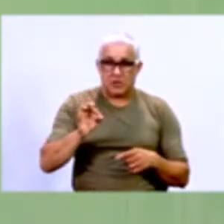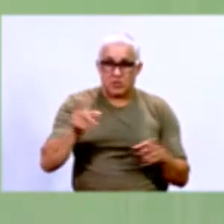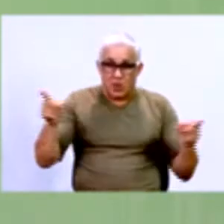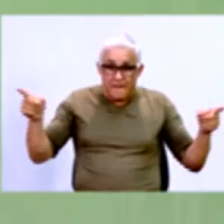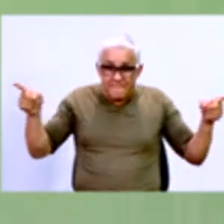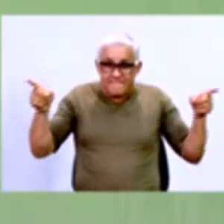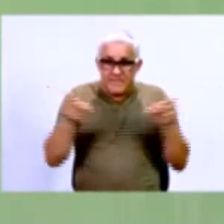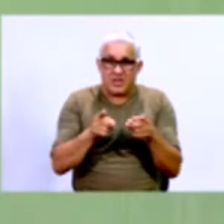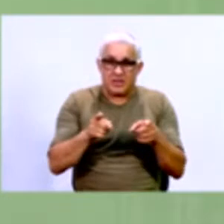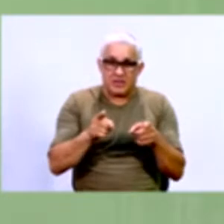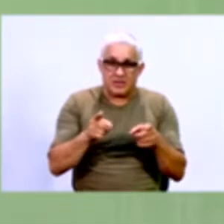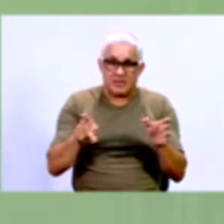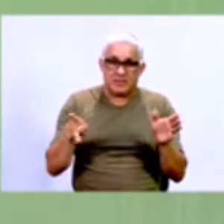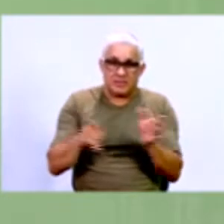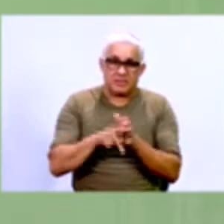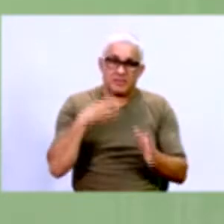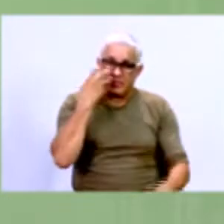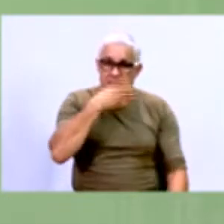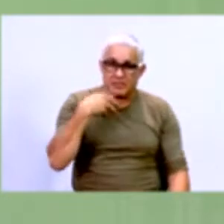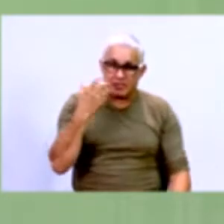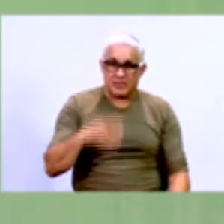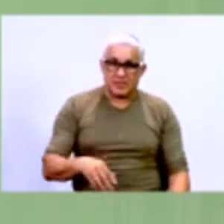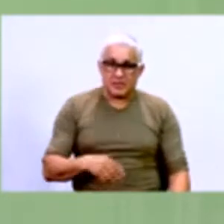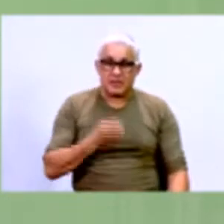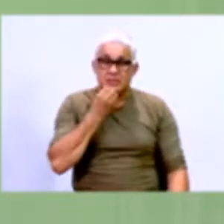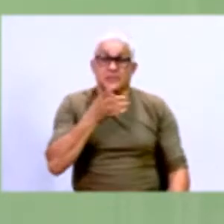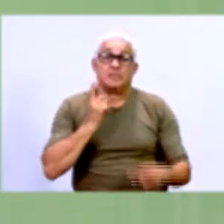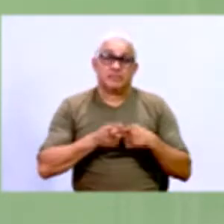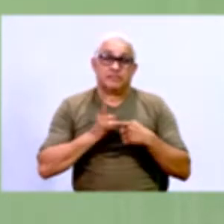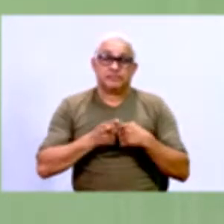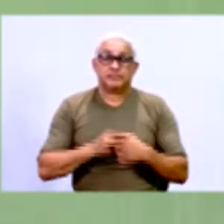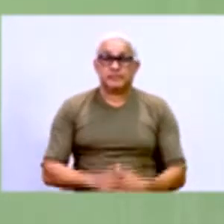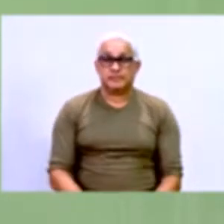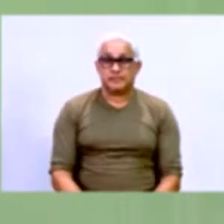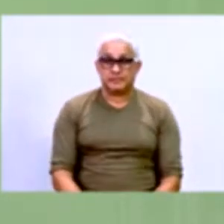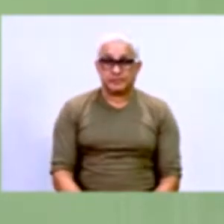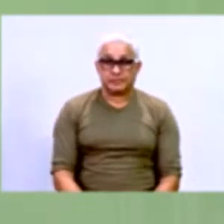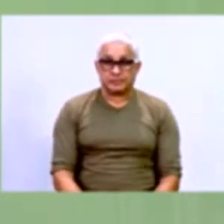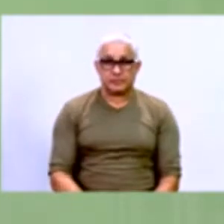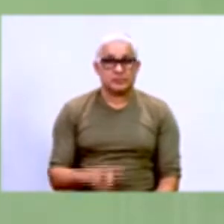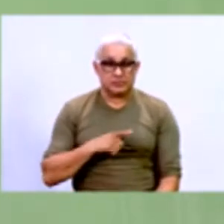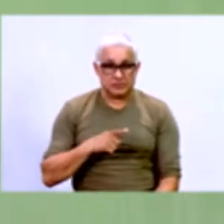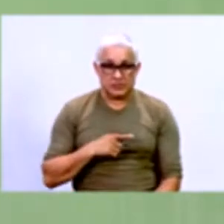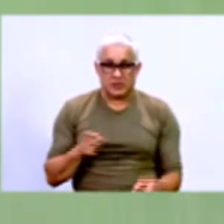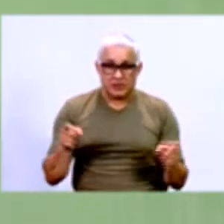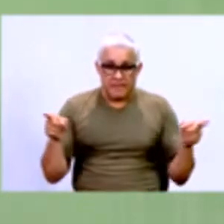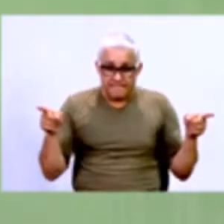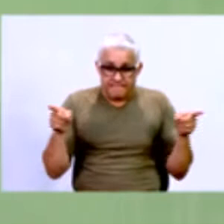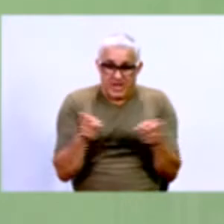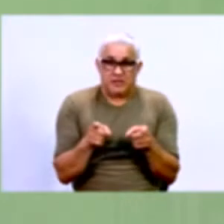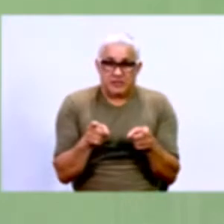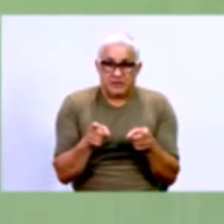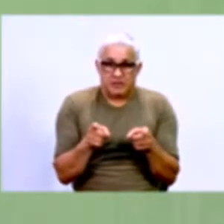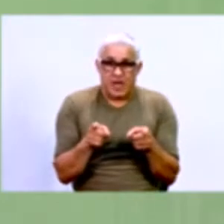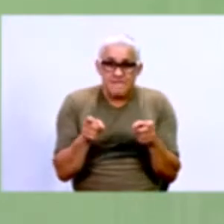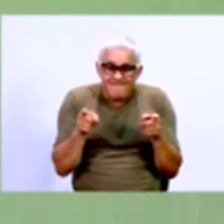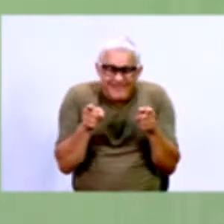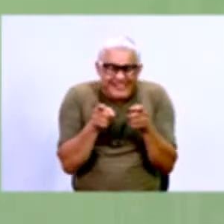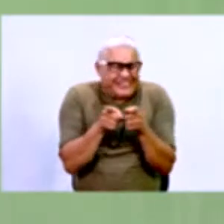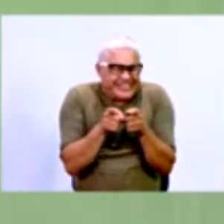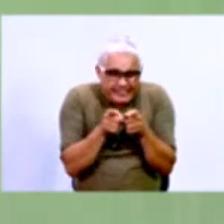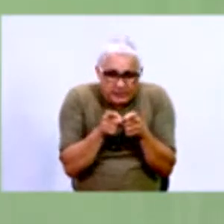música. Qual é a vantagem dele? A vantagem é que ele tem um tamanho de arquivo bem